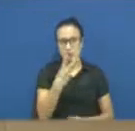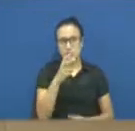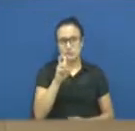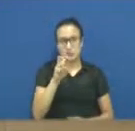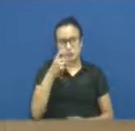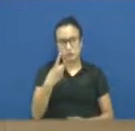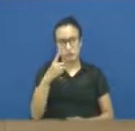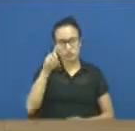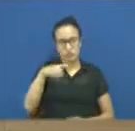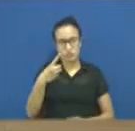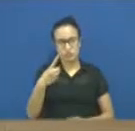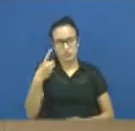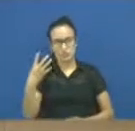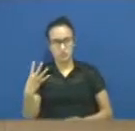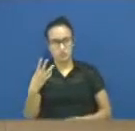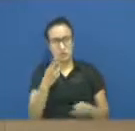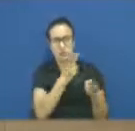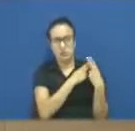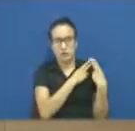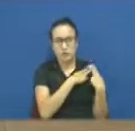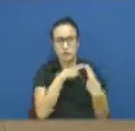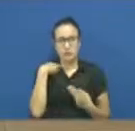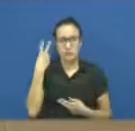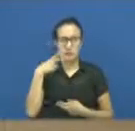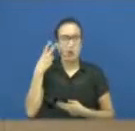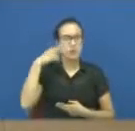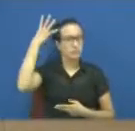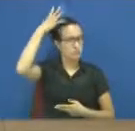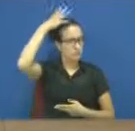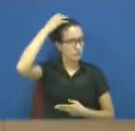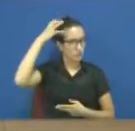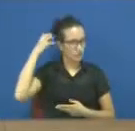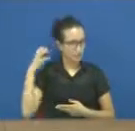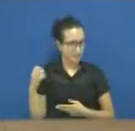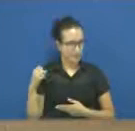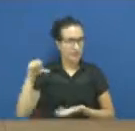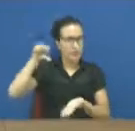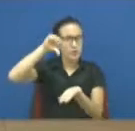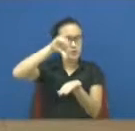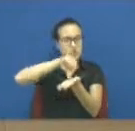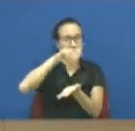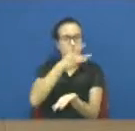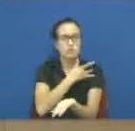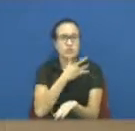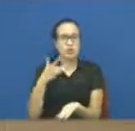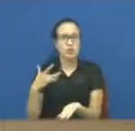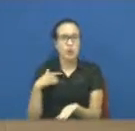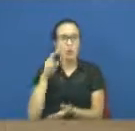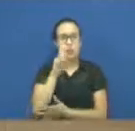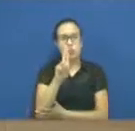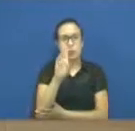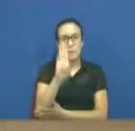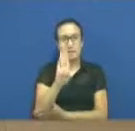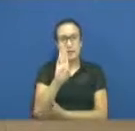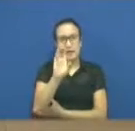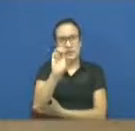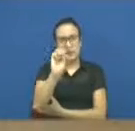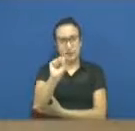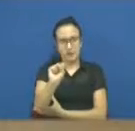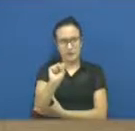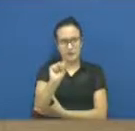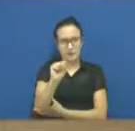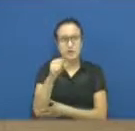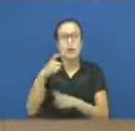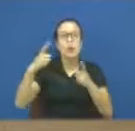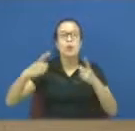2014, de autoria da nobre vereadora Lucinês Aparecida Bogo, a Lubogo, que perpetua o nome do senhor